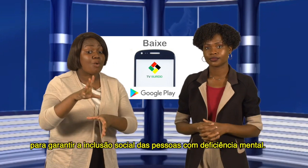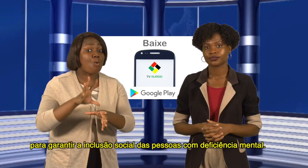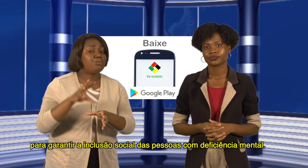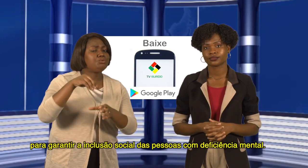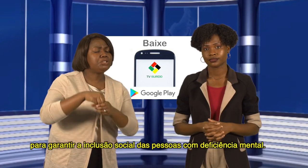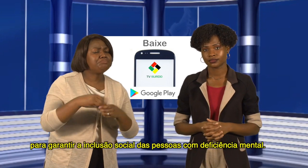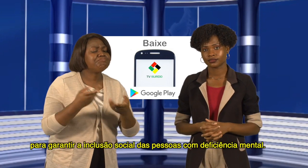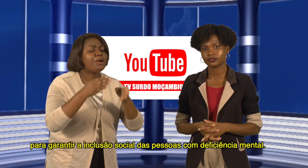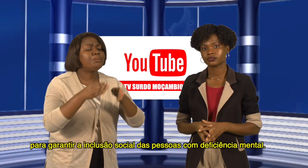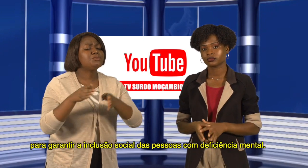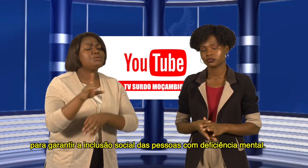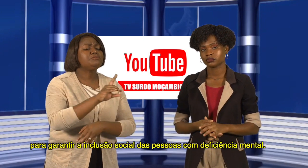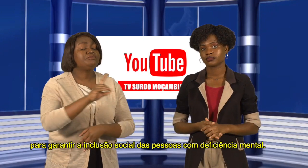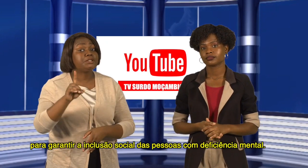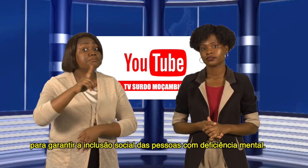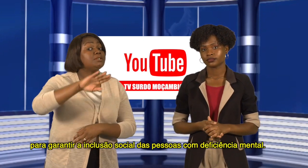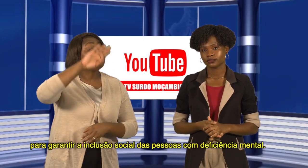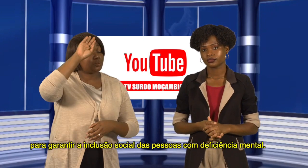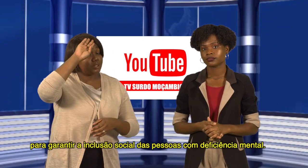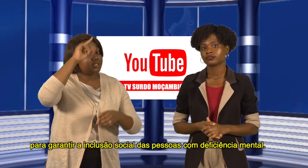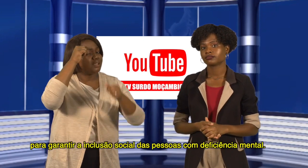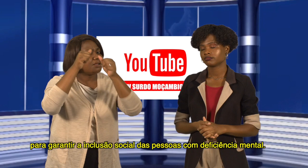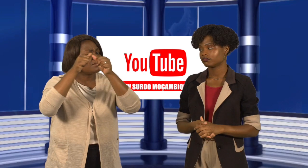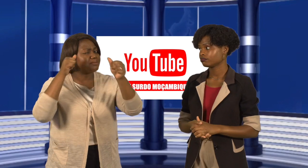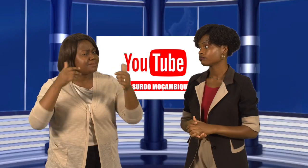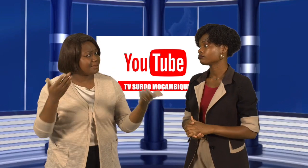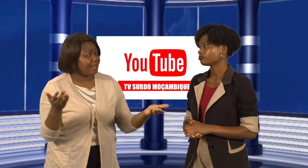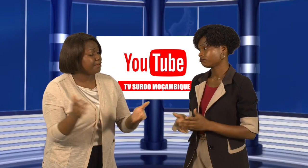para garantir a inclusão das pessoas com deficiência mental.